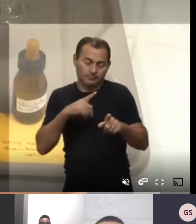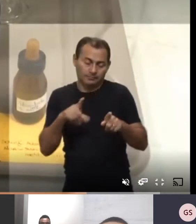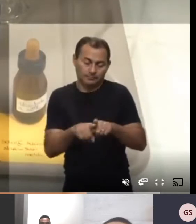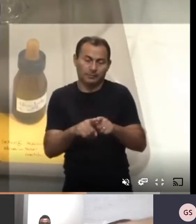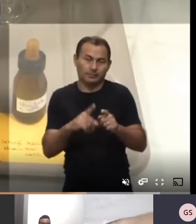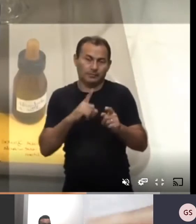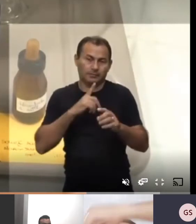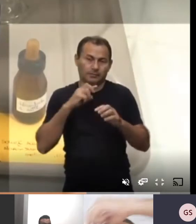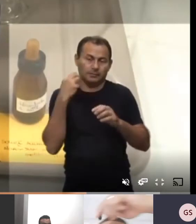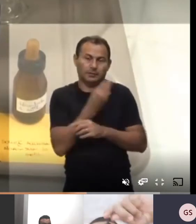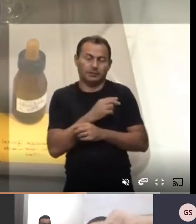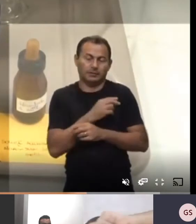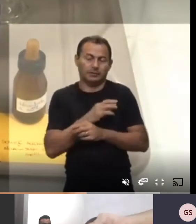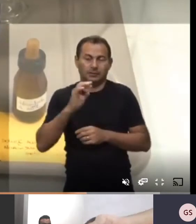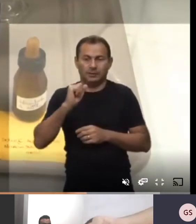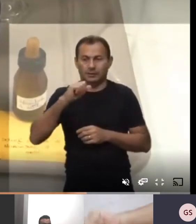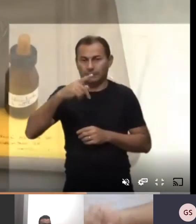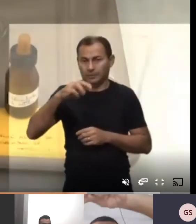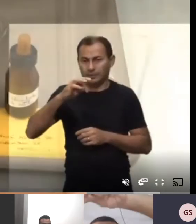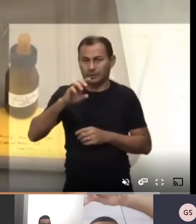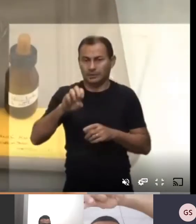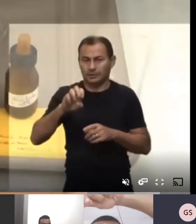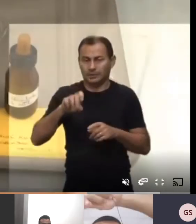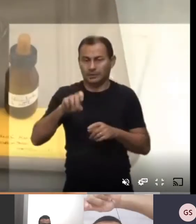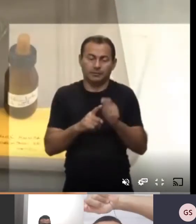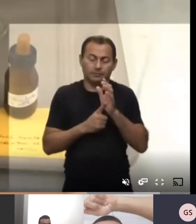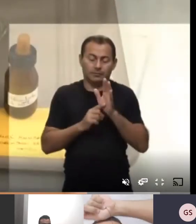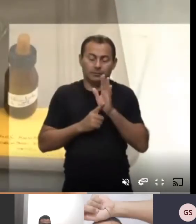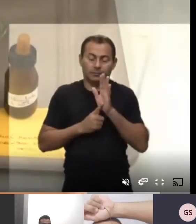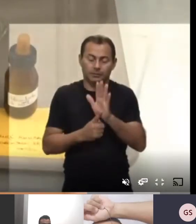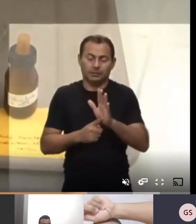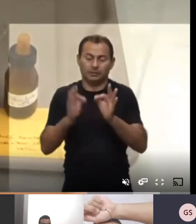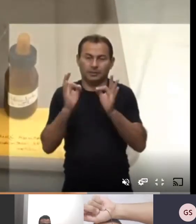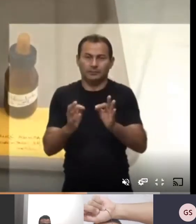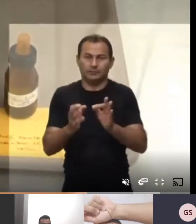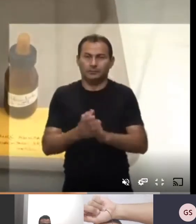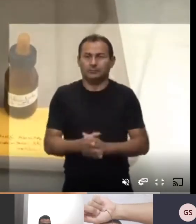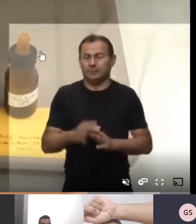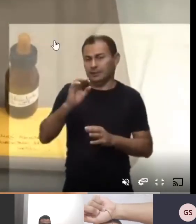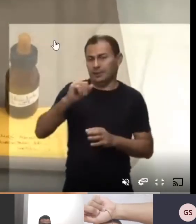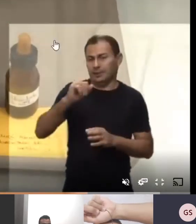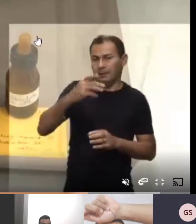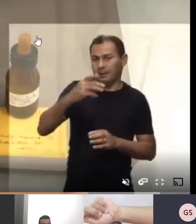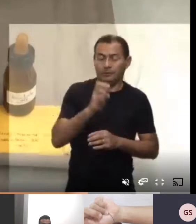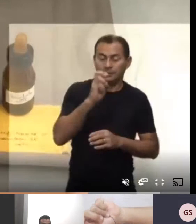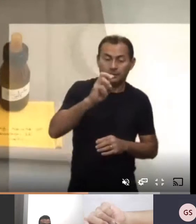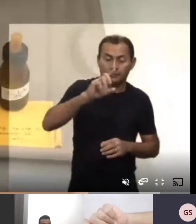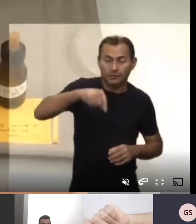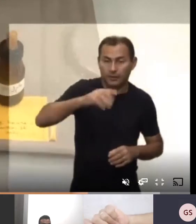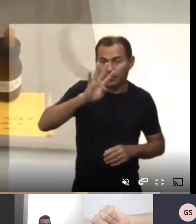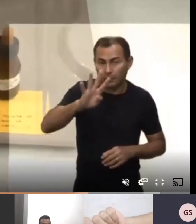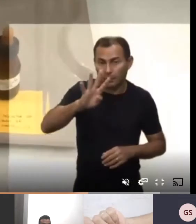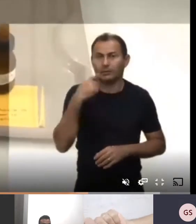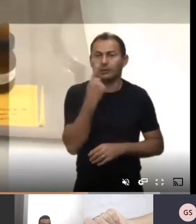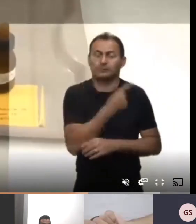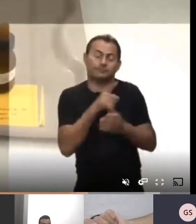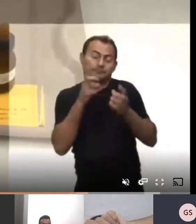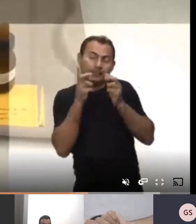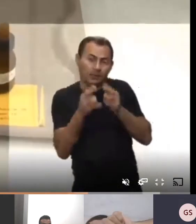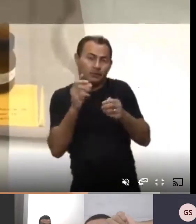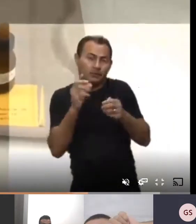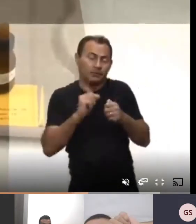limite. Você viu aí já com alaranjado de metila, ela mudou um pouco de cor. Agora a